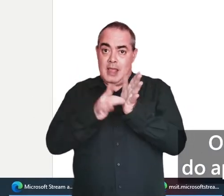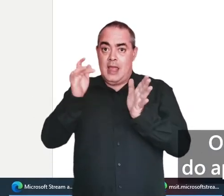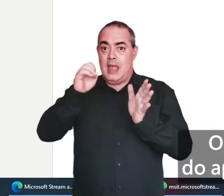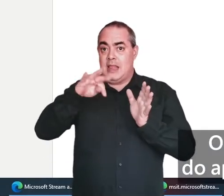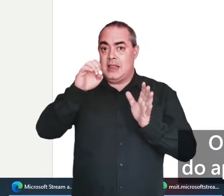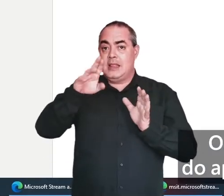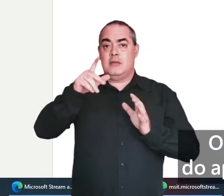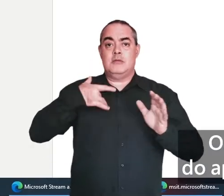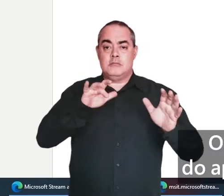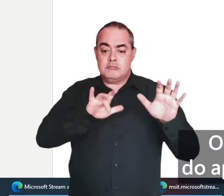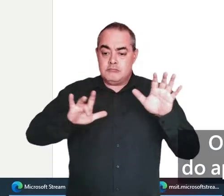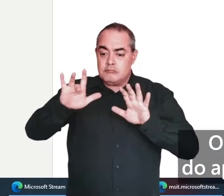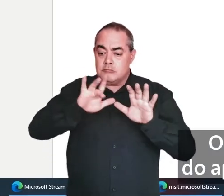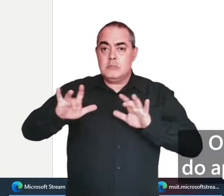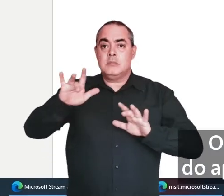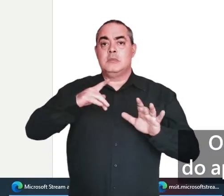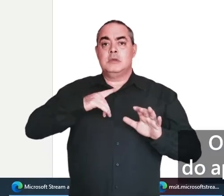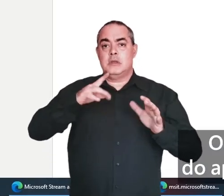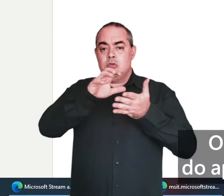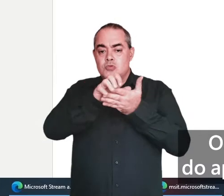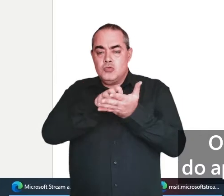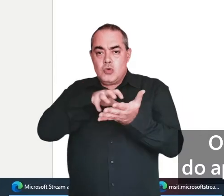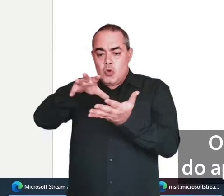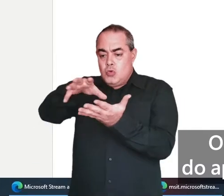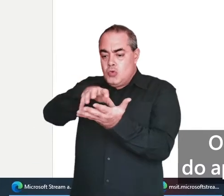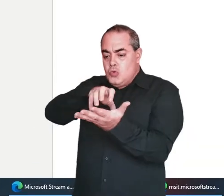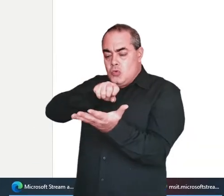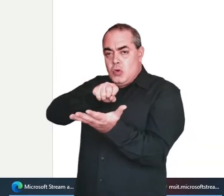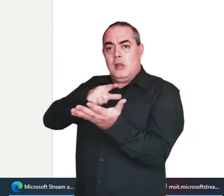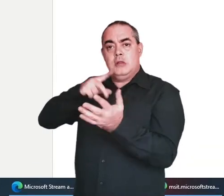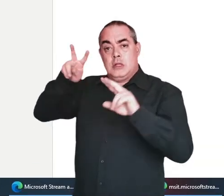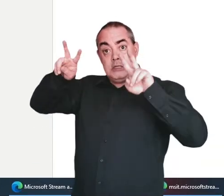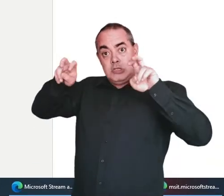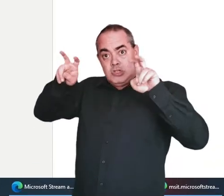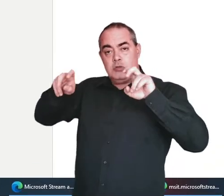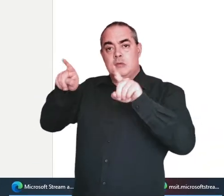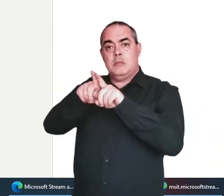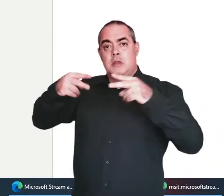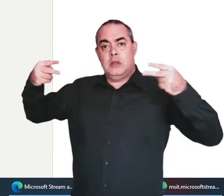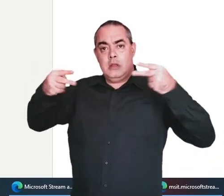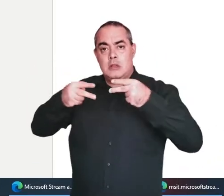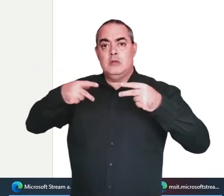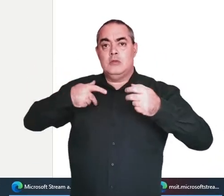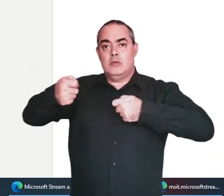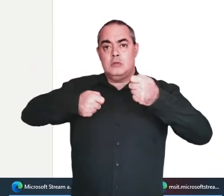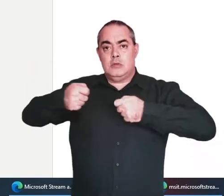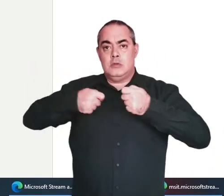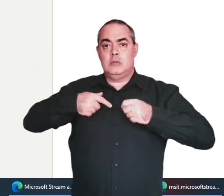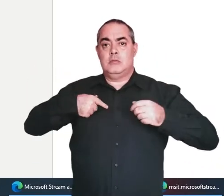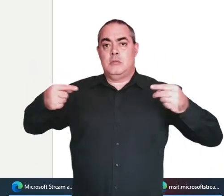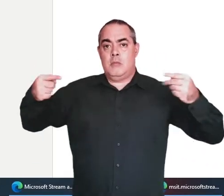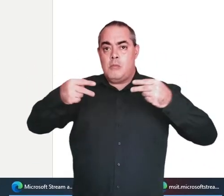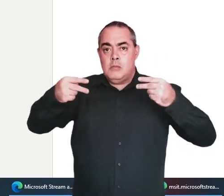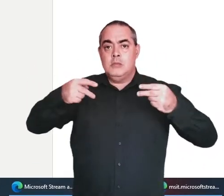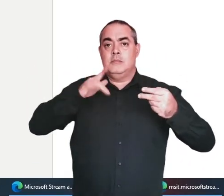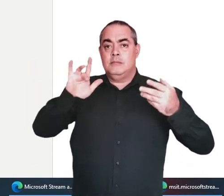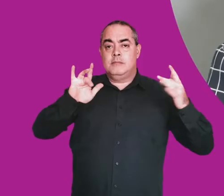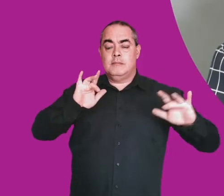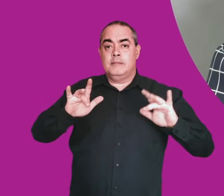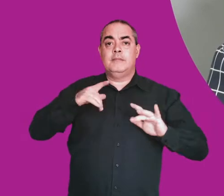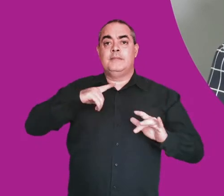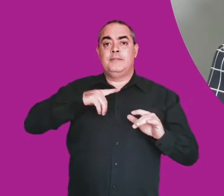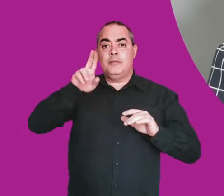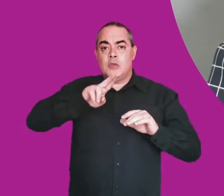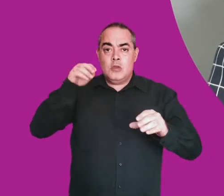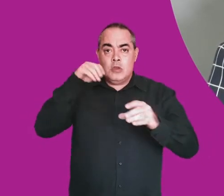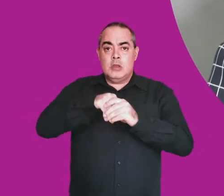tela podem navegar dentro do aplicativo usando o modo de escaneamento para ler títulos, logos, links e controles, como botões.